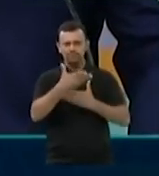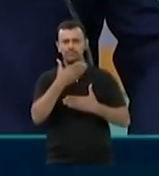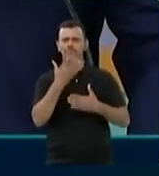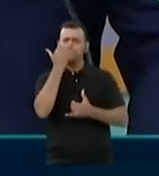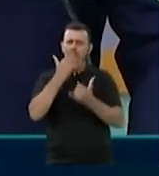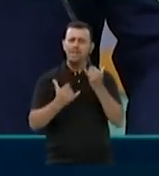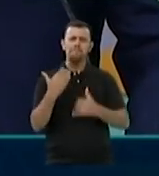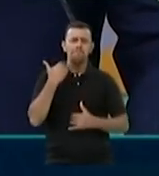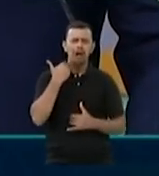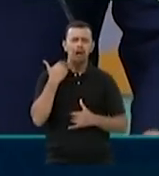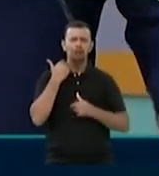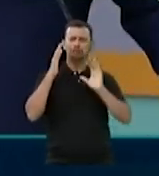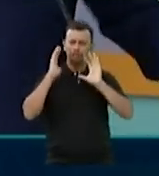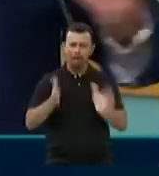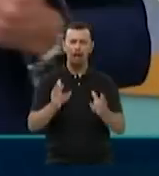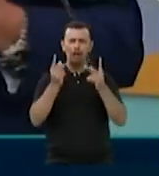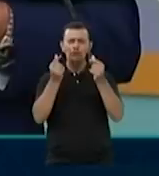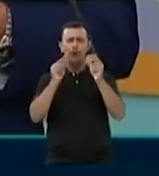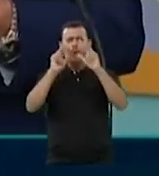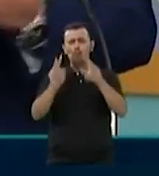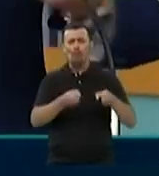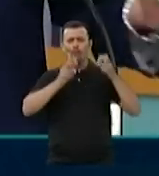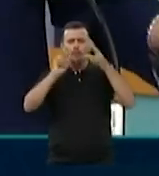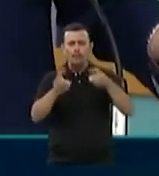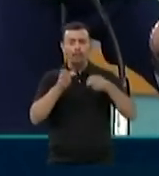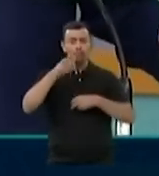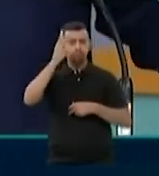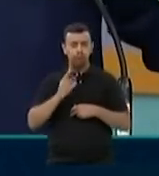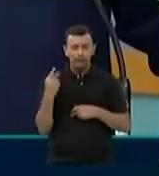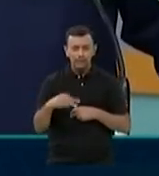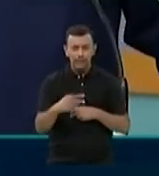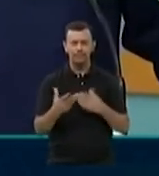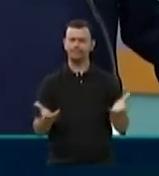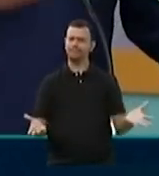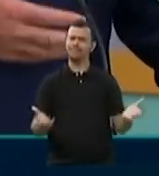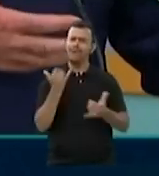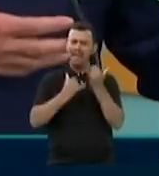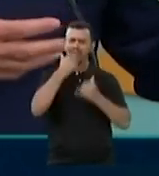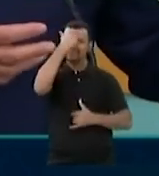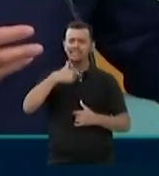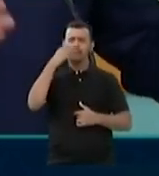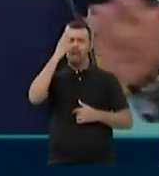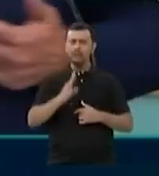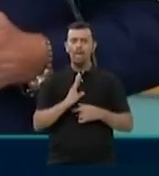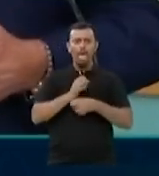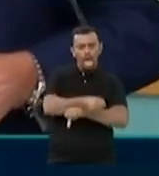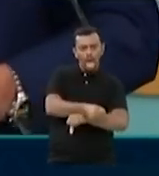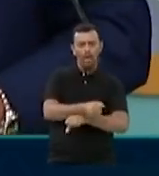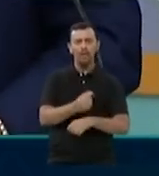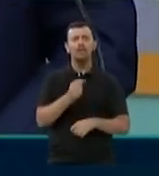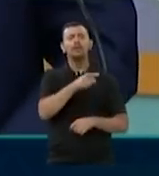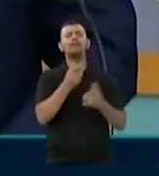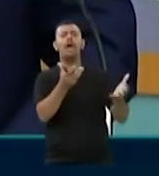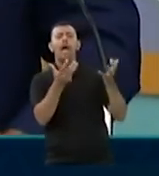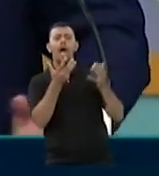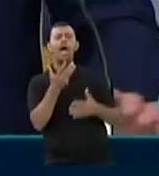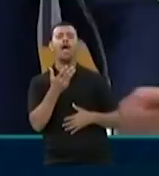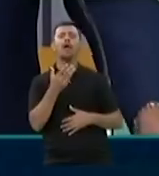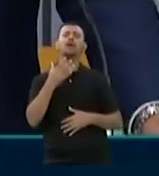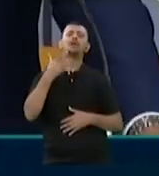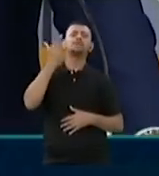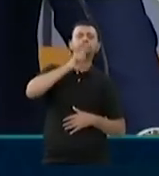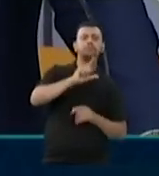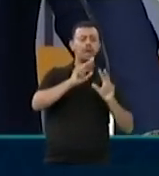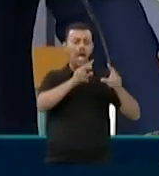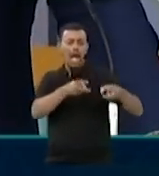de bancos no brasil se definem a vida dos brasileiros quanto querem ganhar quando querem cobrar taxas de juros em